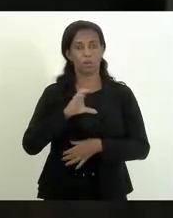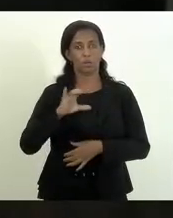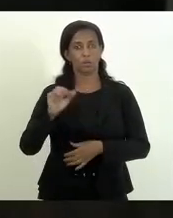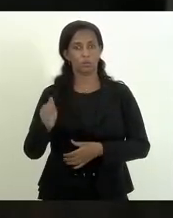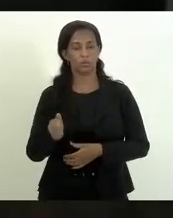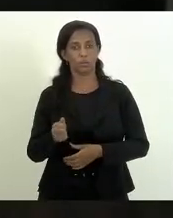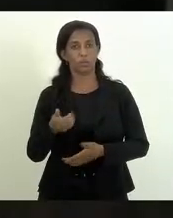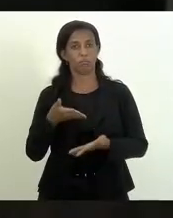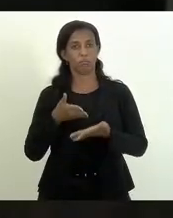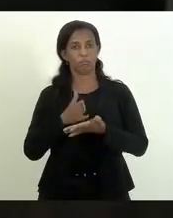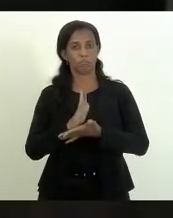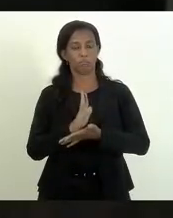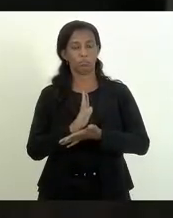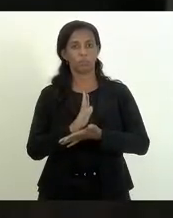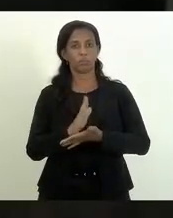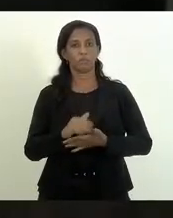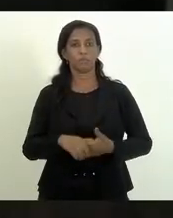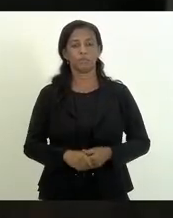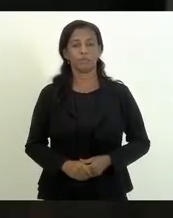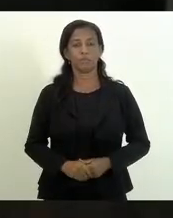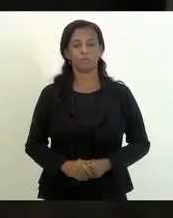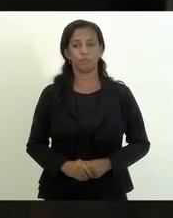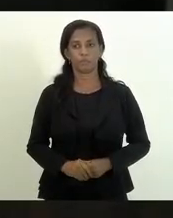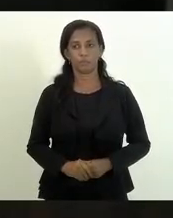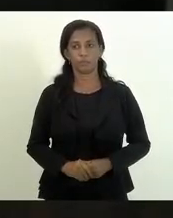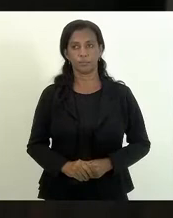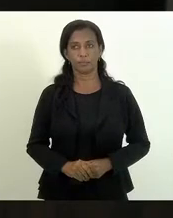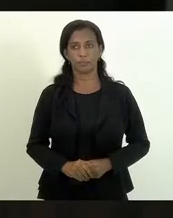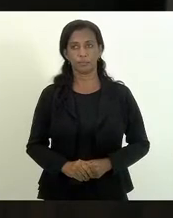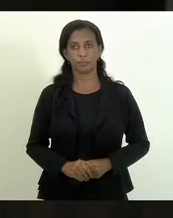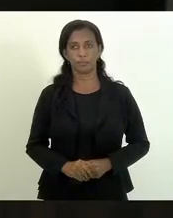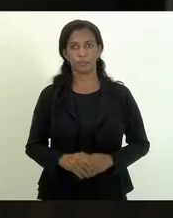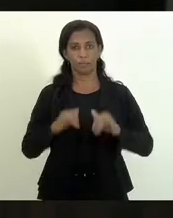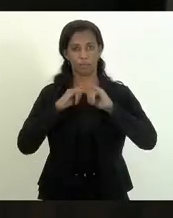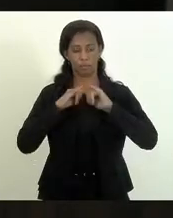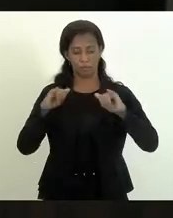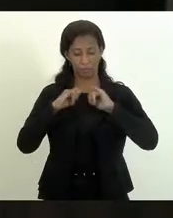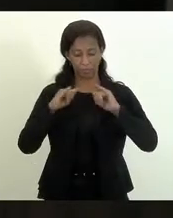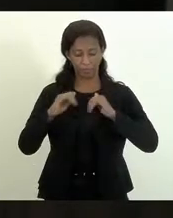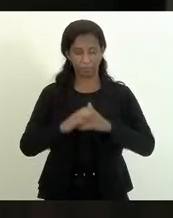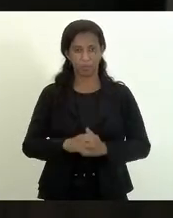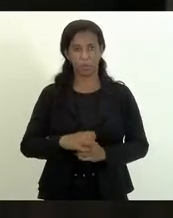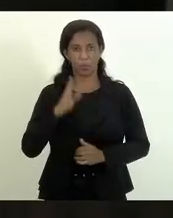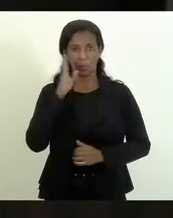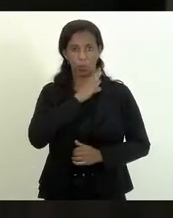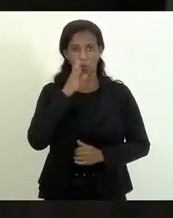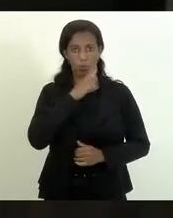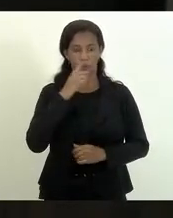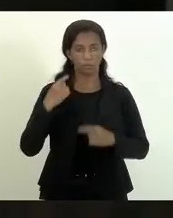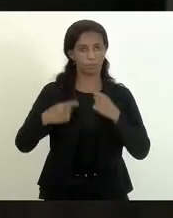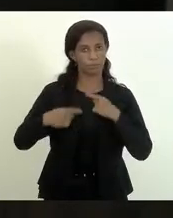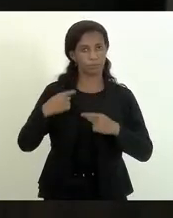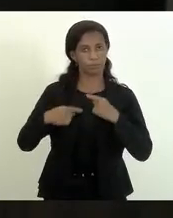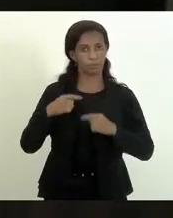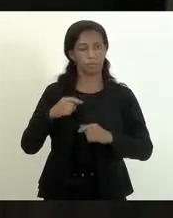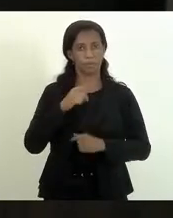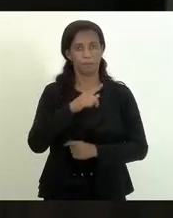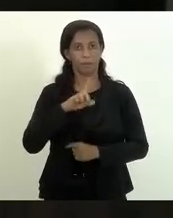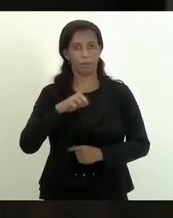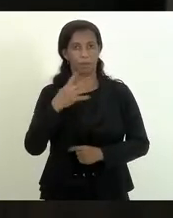Se os que aprovam permaneçam como estão aprovados, vai autógrafo. Anuncio, em regime de urgência, em discussão única, projeto de